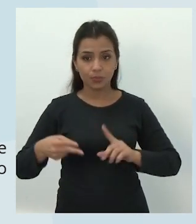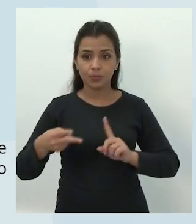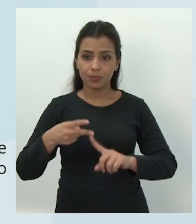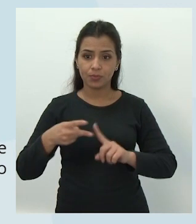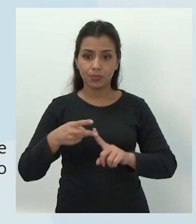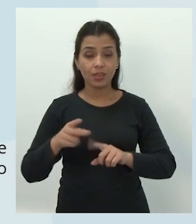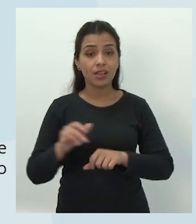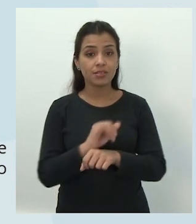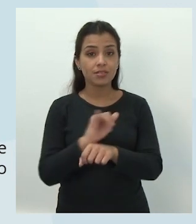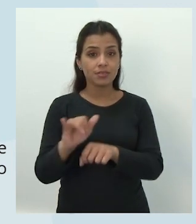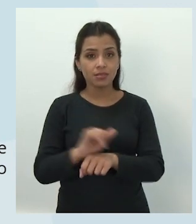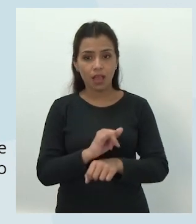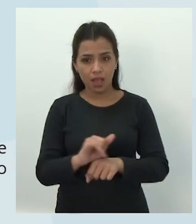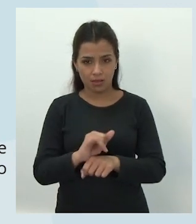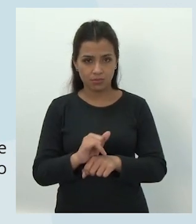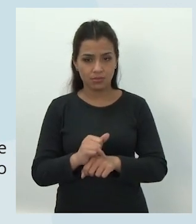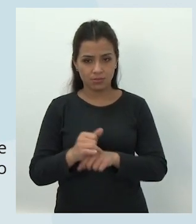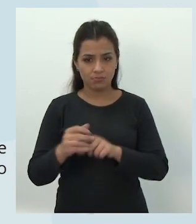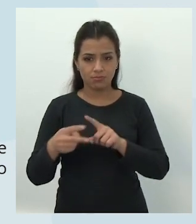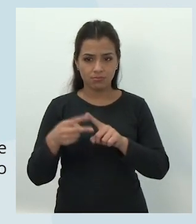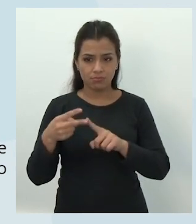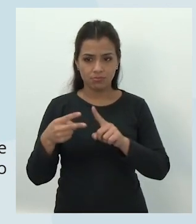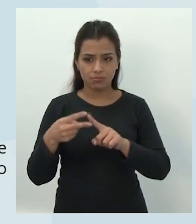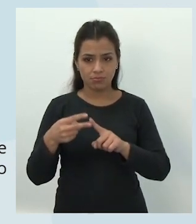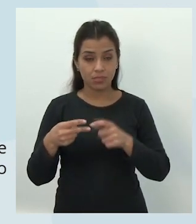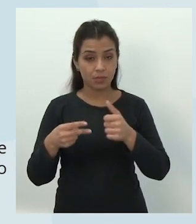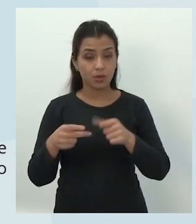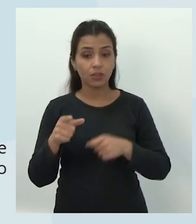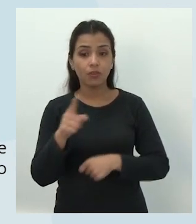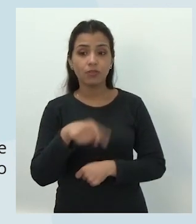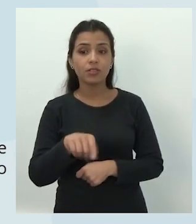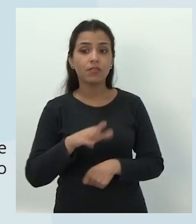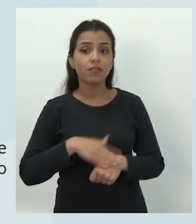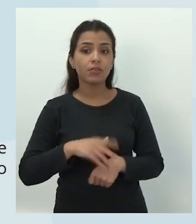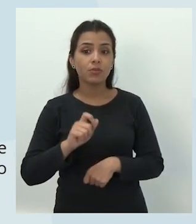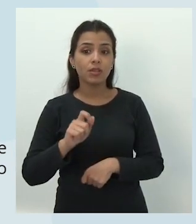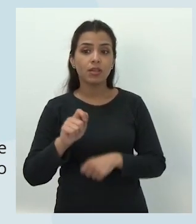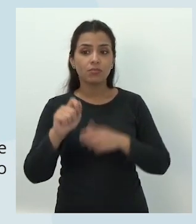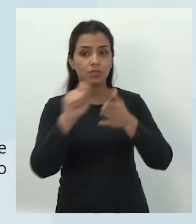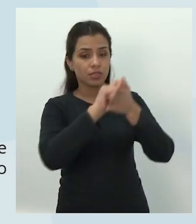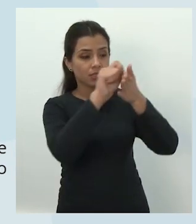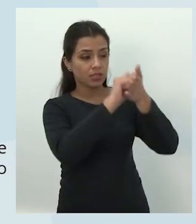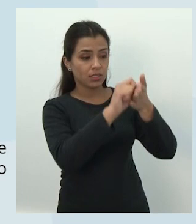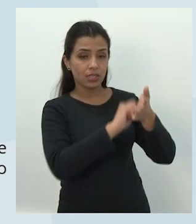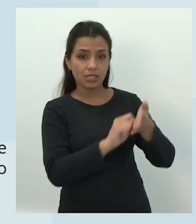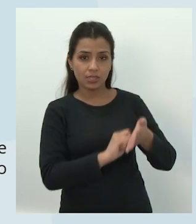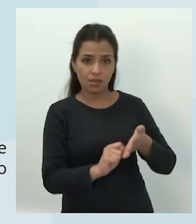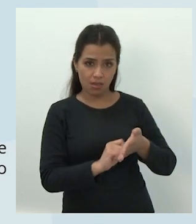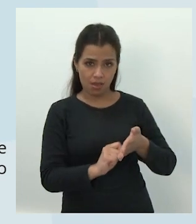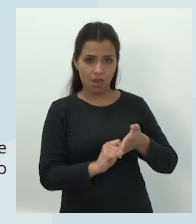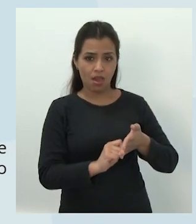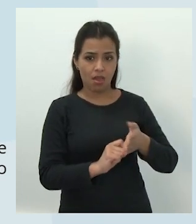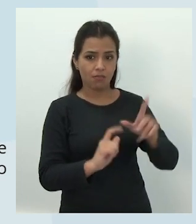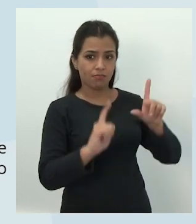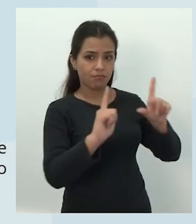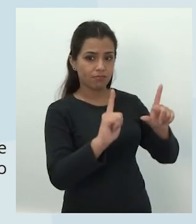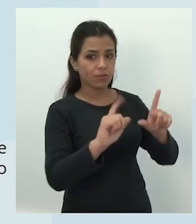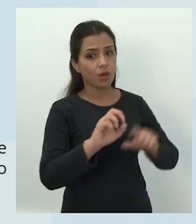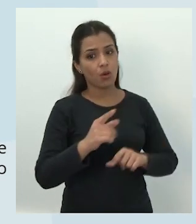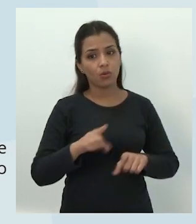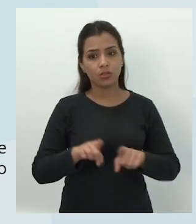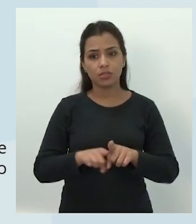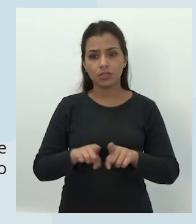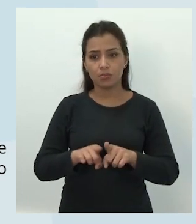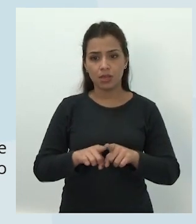né, desenho com giz sobre quadro negro, que também pode ser utilizado na animação, Draw My Life, Flipbook, né,